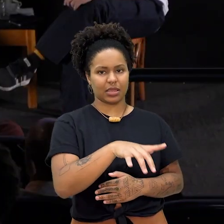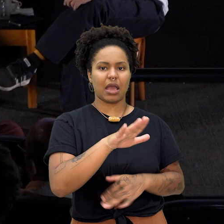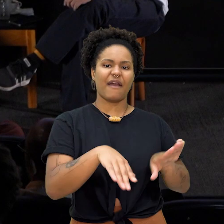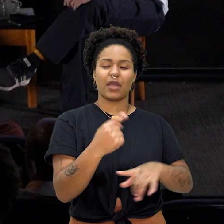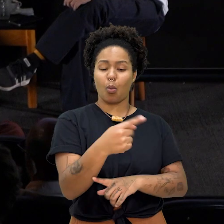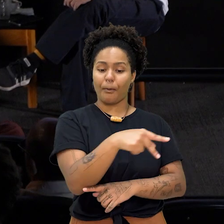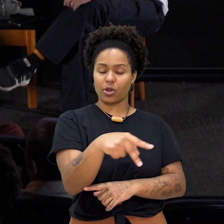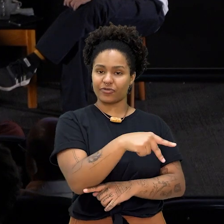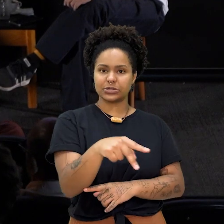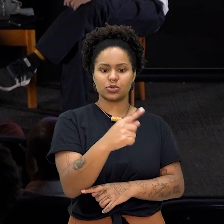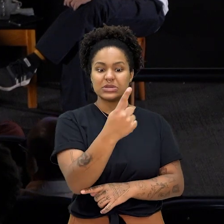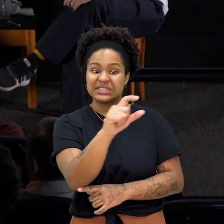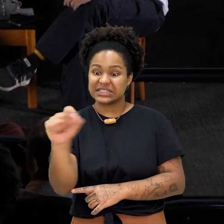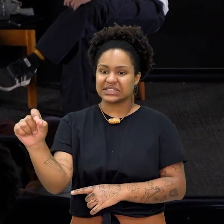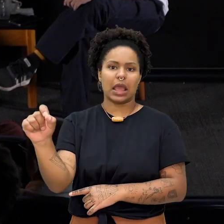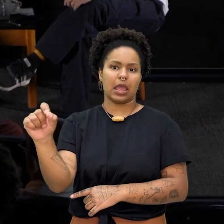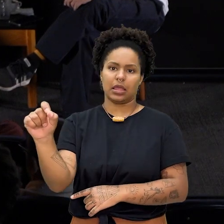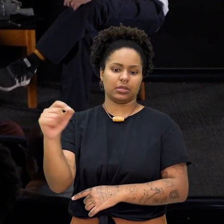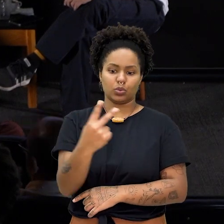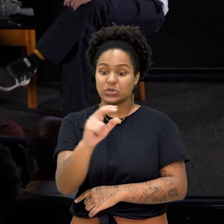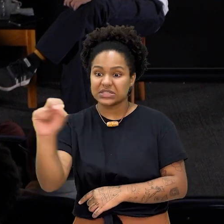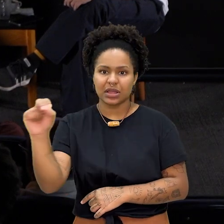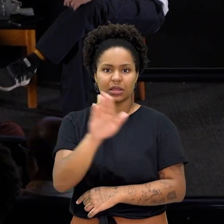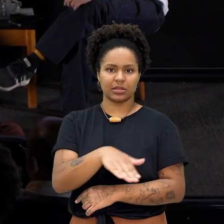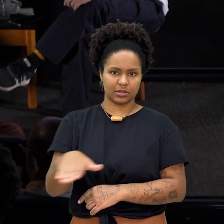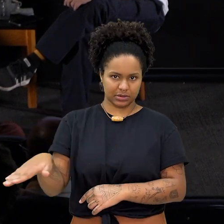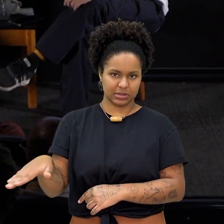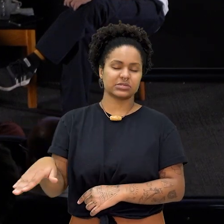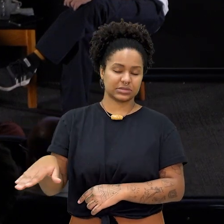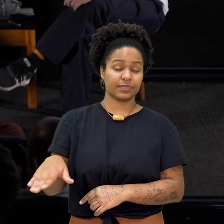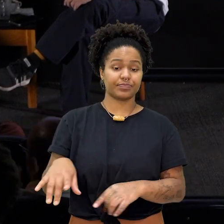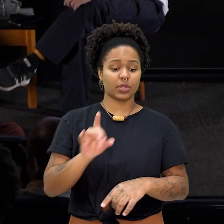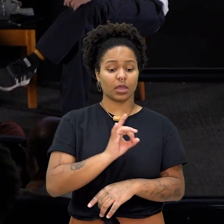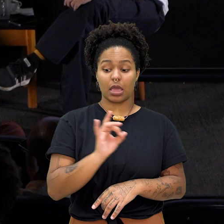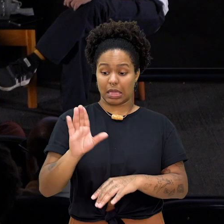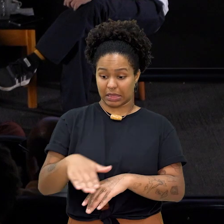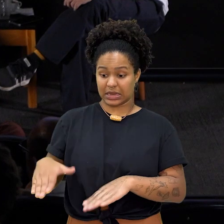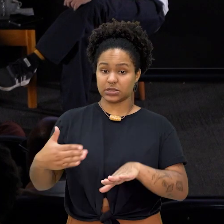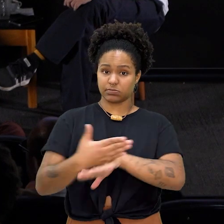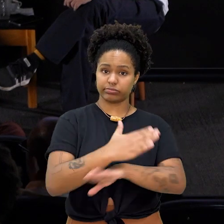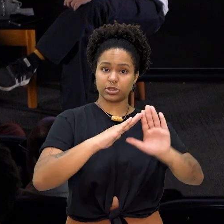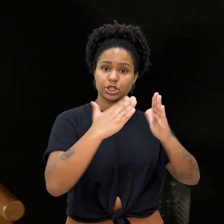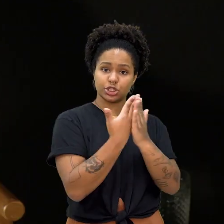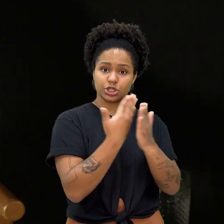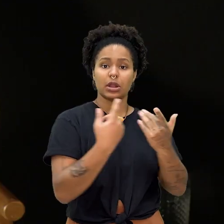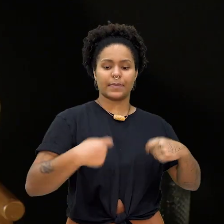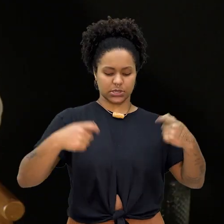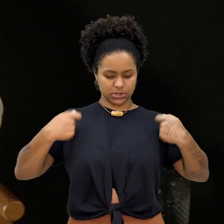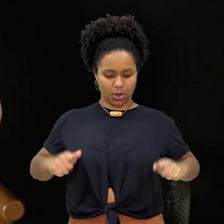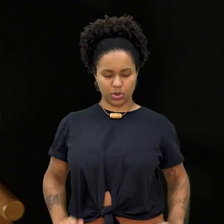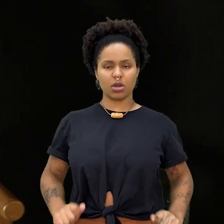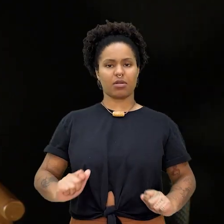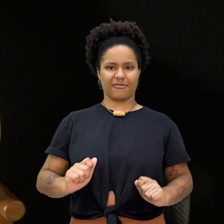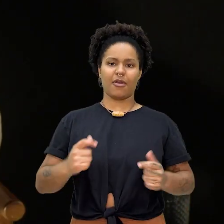às vezes tem um professor para 100, 200 crianças. E, para a criança ir para a escola, ela tem que usar o